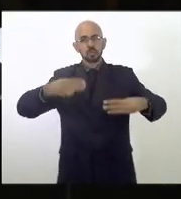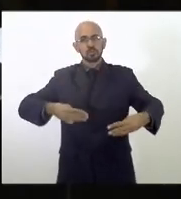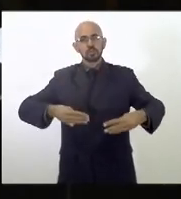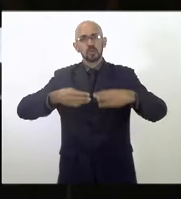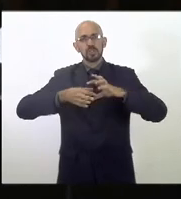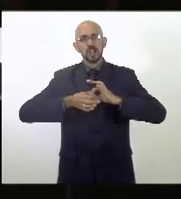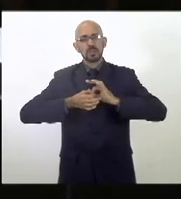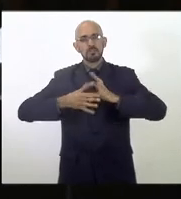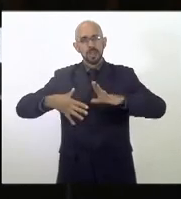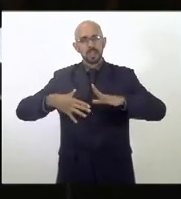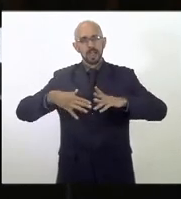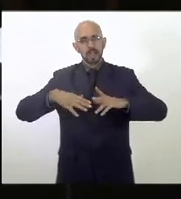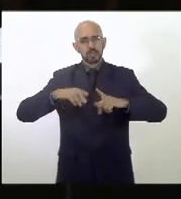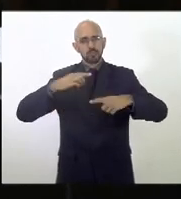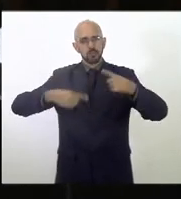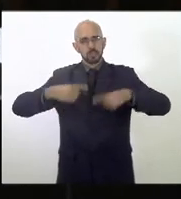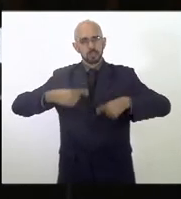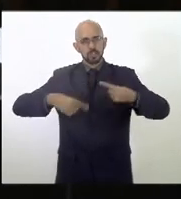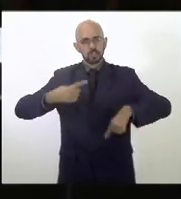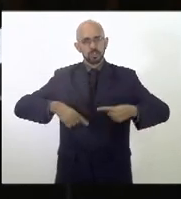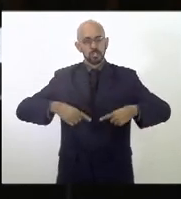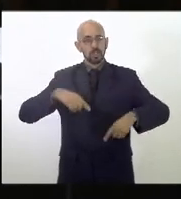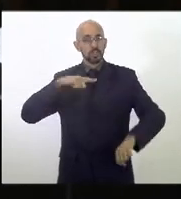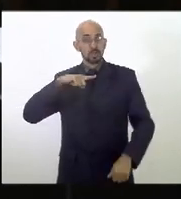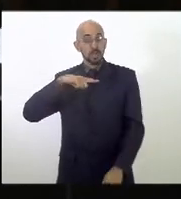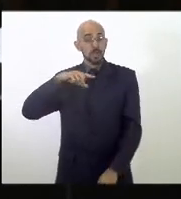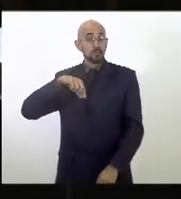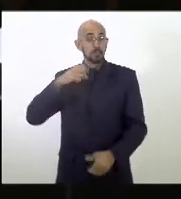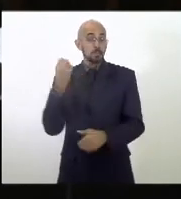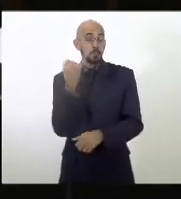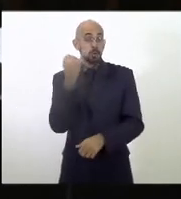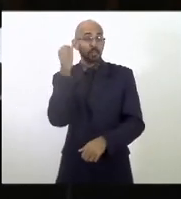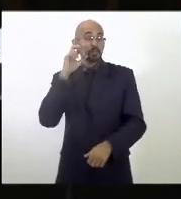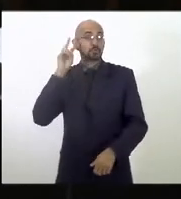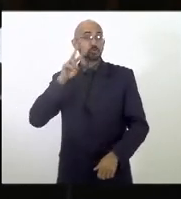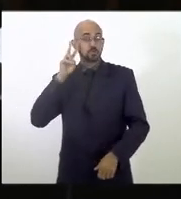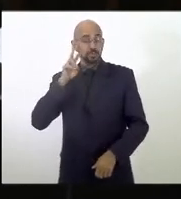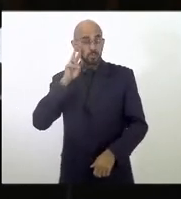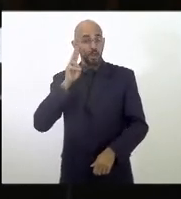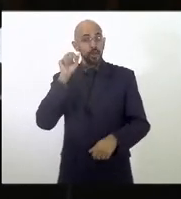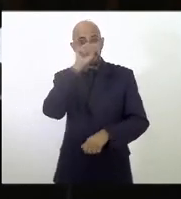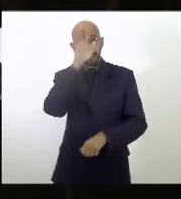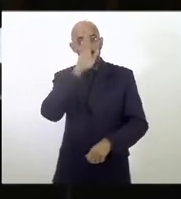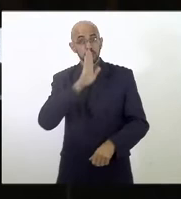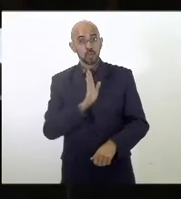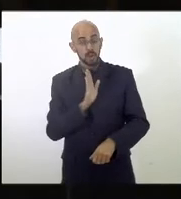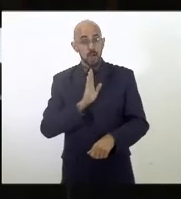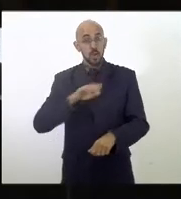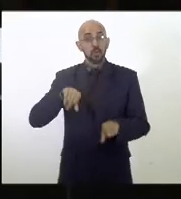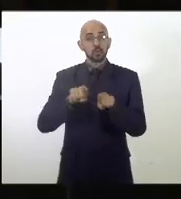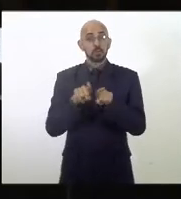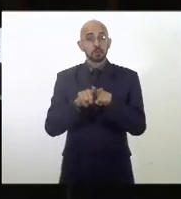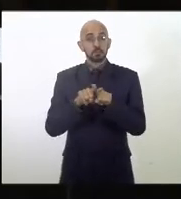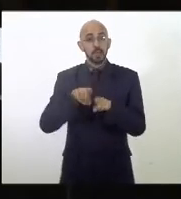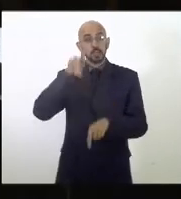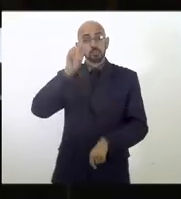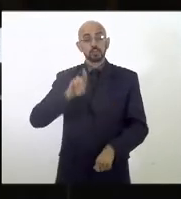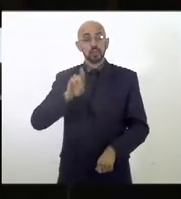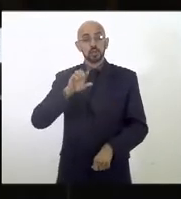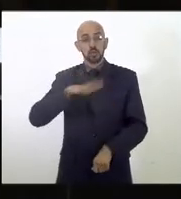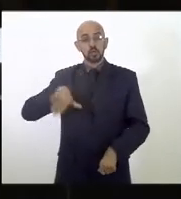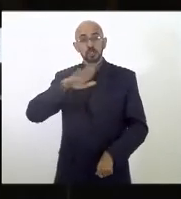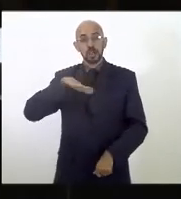parte da história política nacional. Não podia deixar de destacar a atuação do diretor-geral da Alerj, Wagner